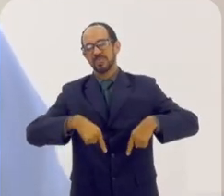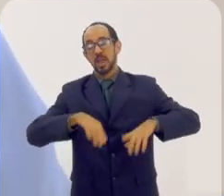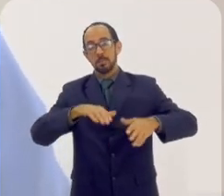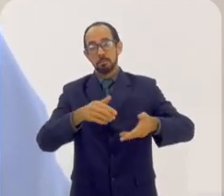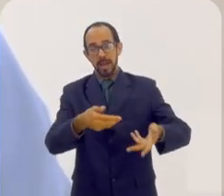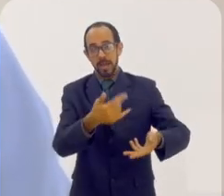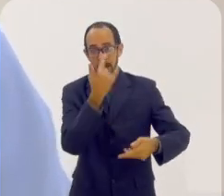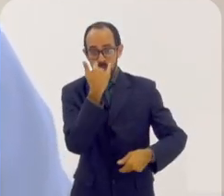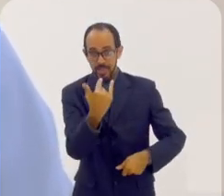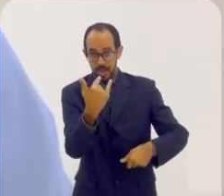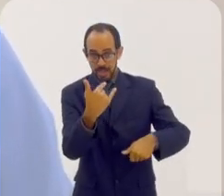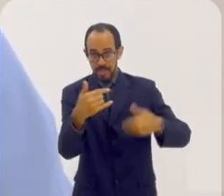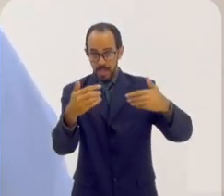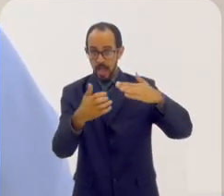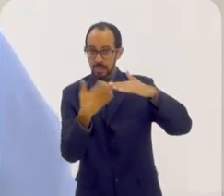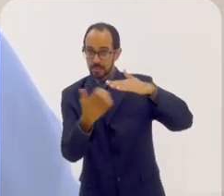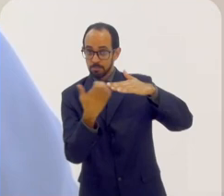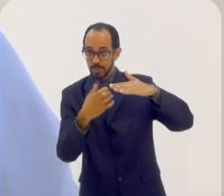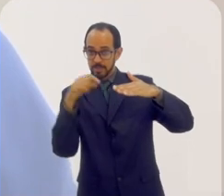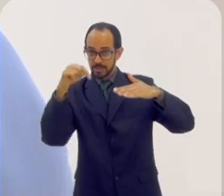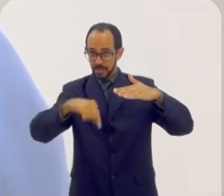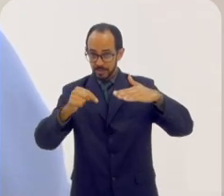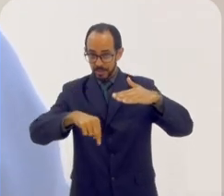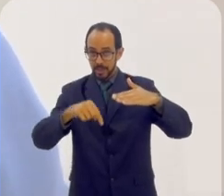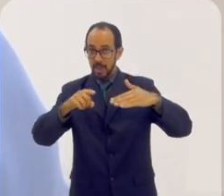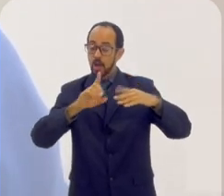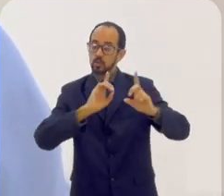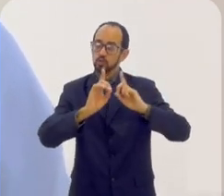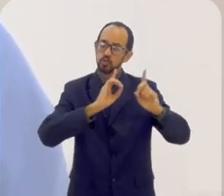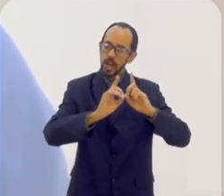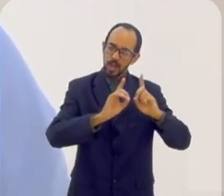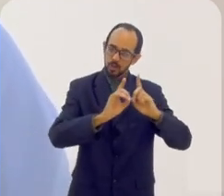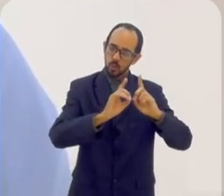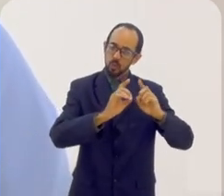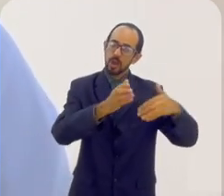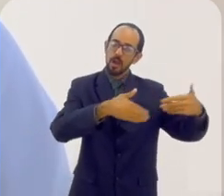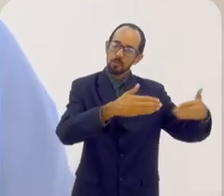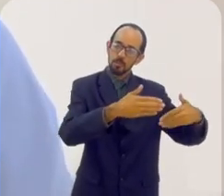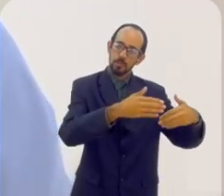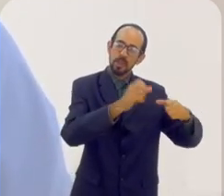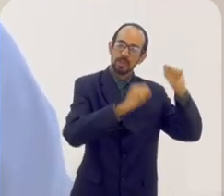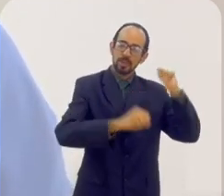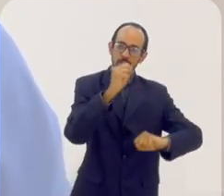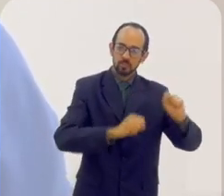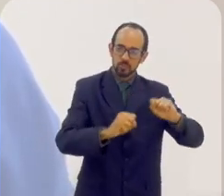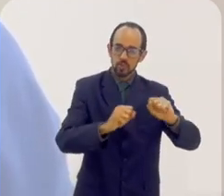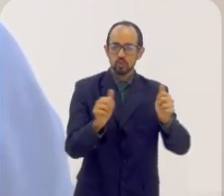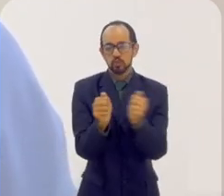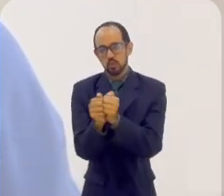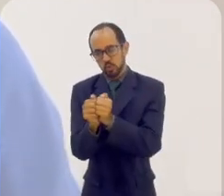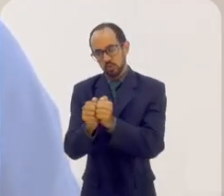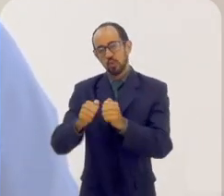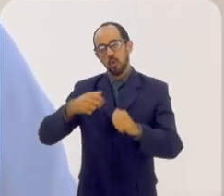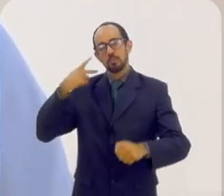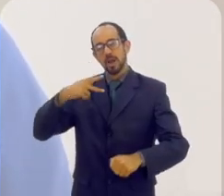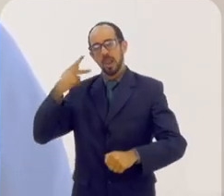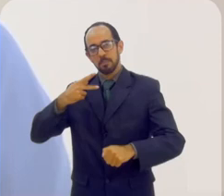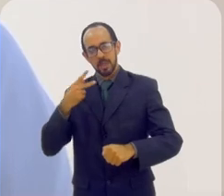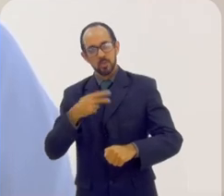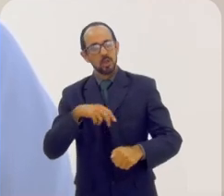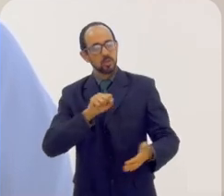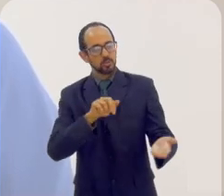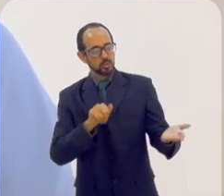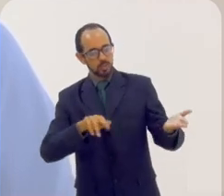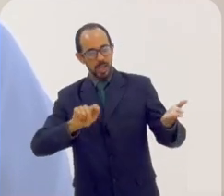Indústrias para o estado do Rio de Janeiro é o diálogo entre o setor produtivo e o Parlamento é o que defende o Presidente da Associação Rio